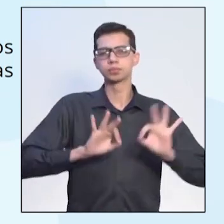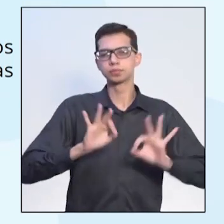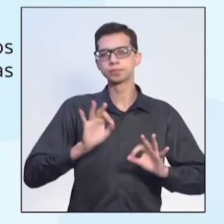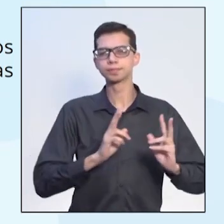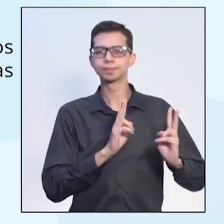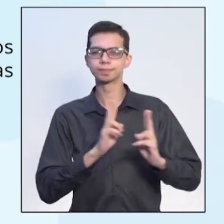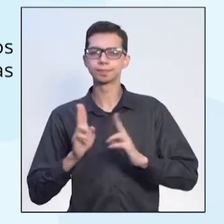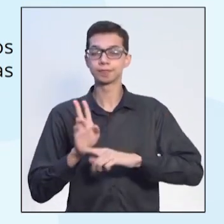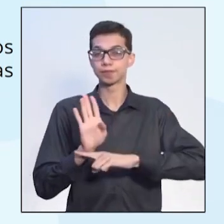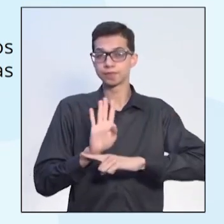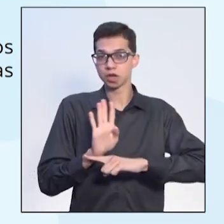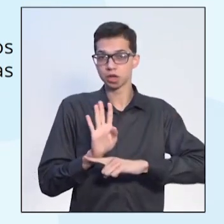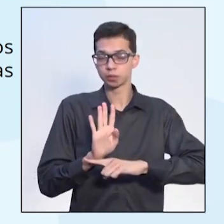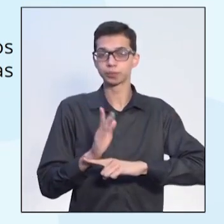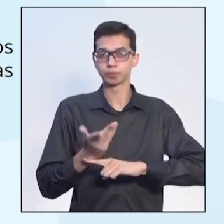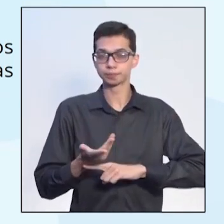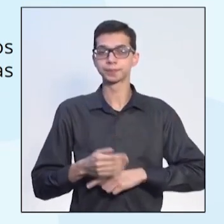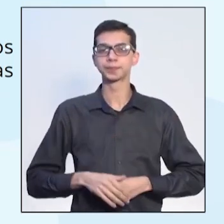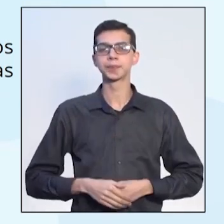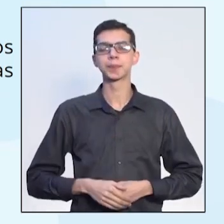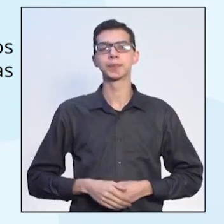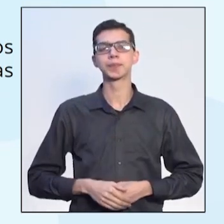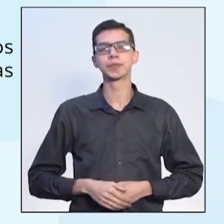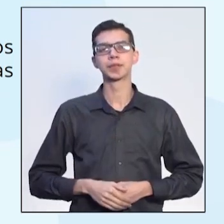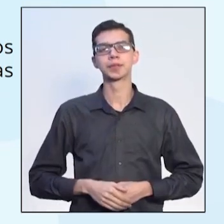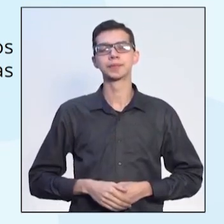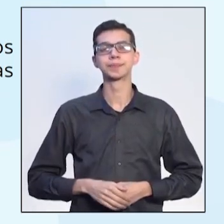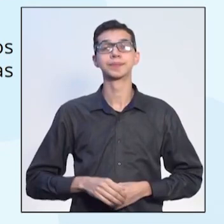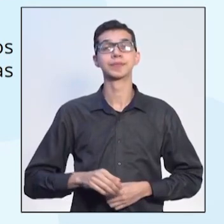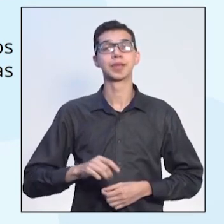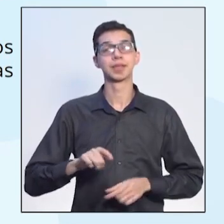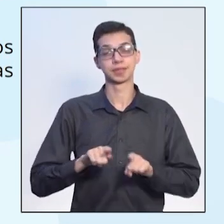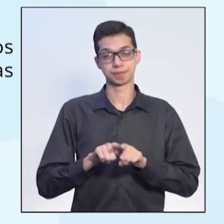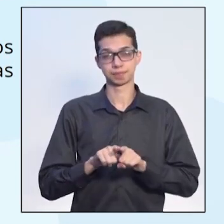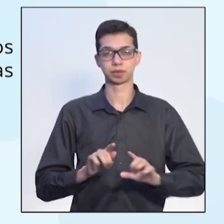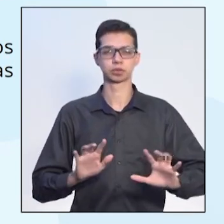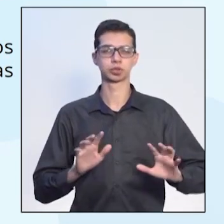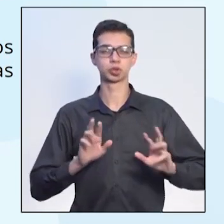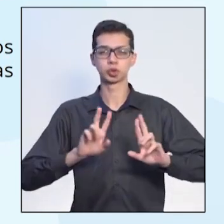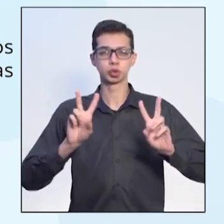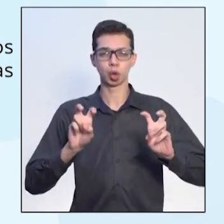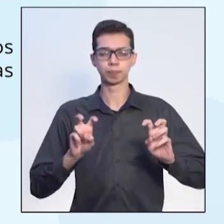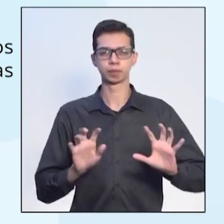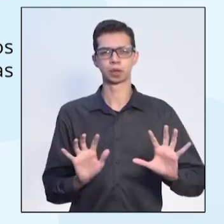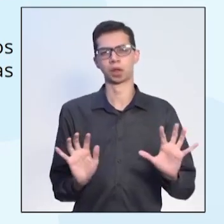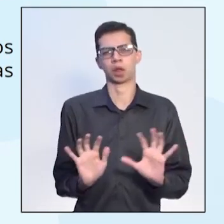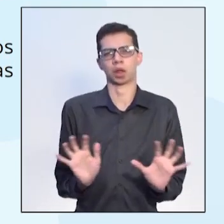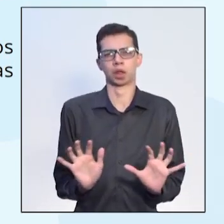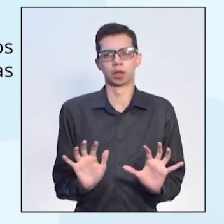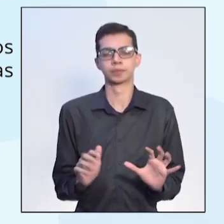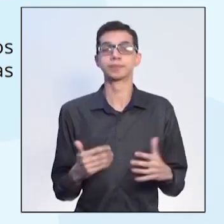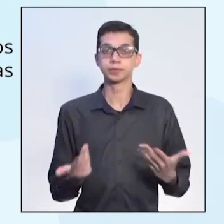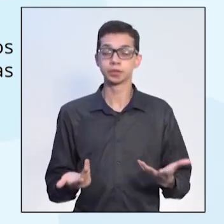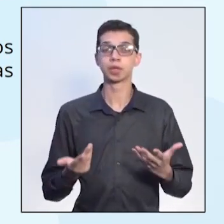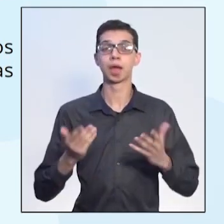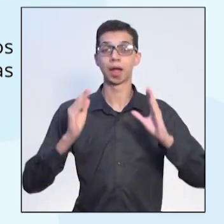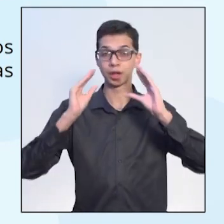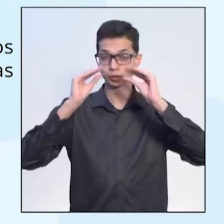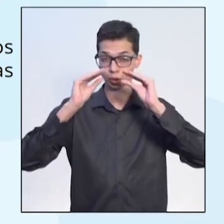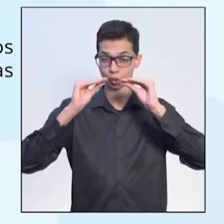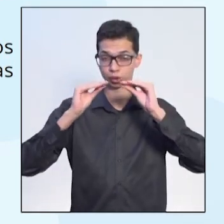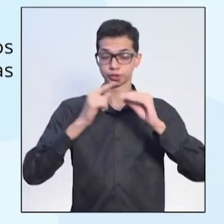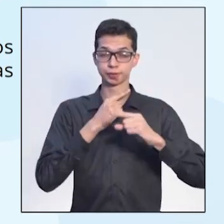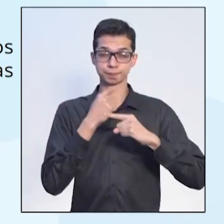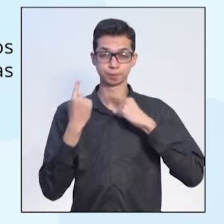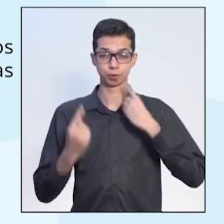que passou a ser um dos subgêneros do terror. O filme A Noite dos Mortos-Vivos é indicado a todos os amantes de